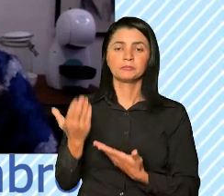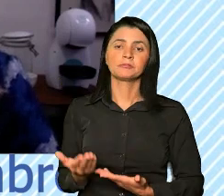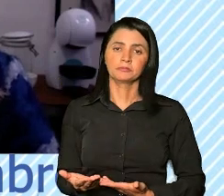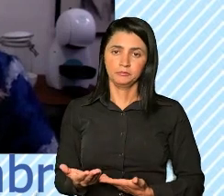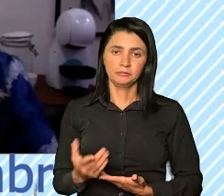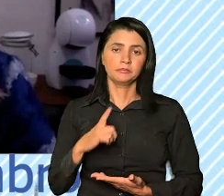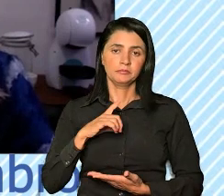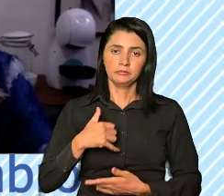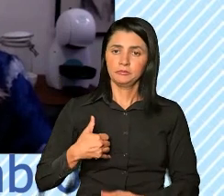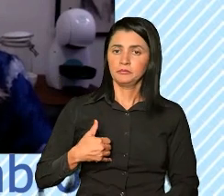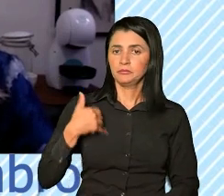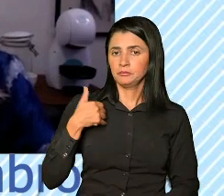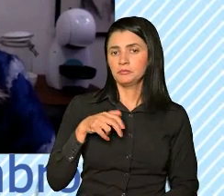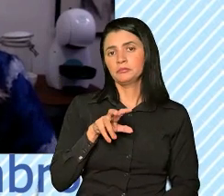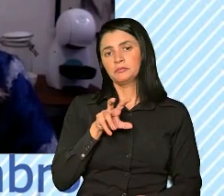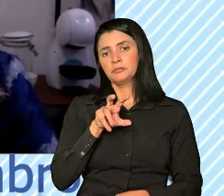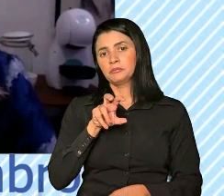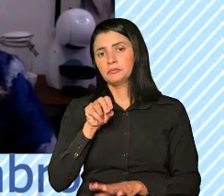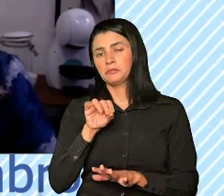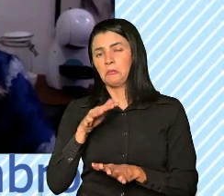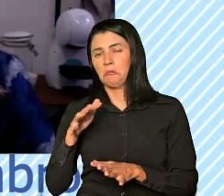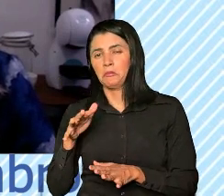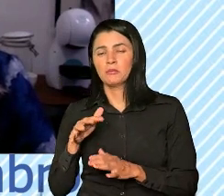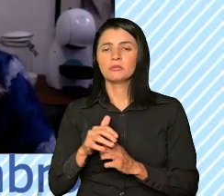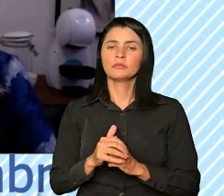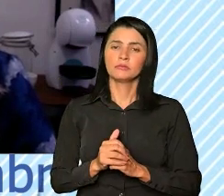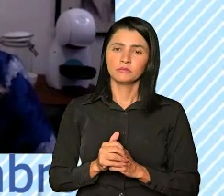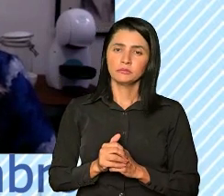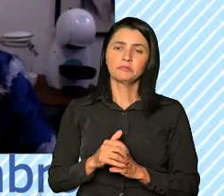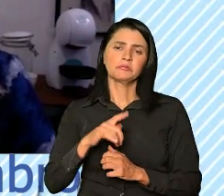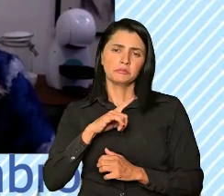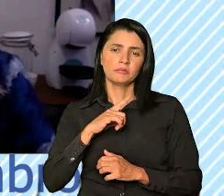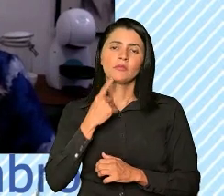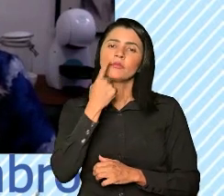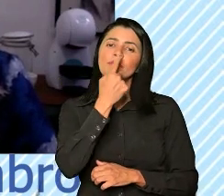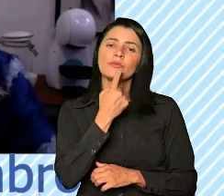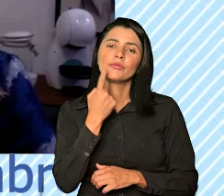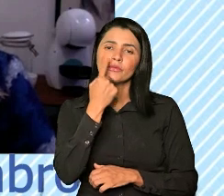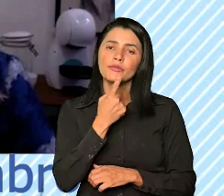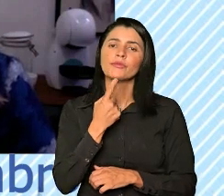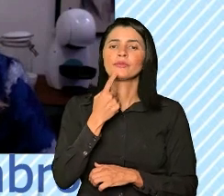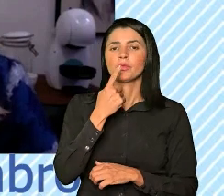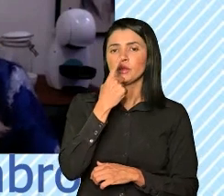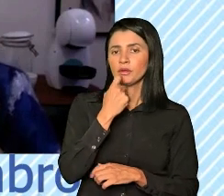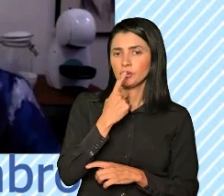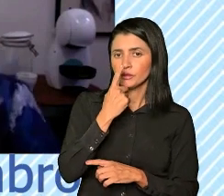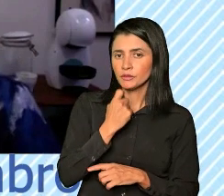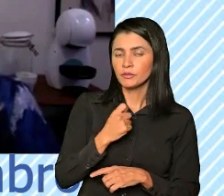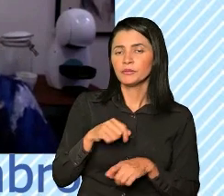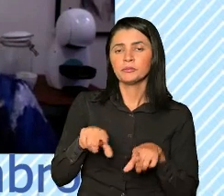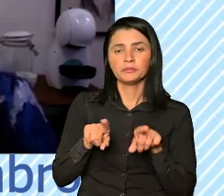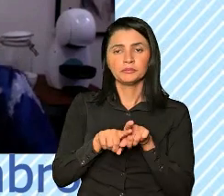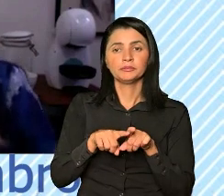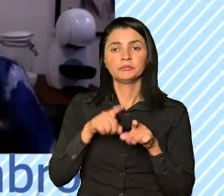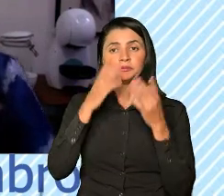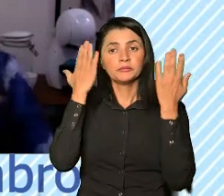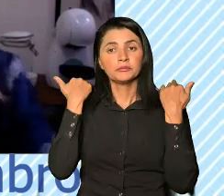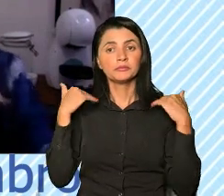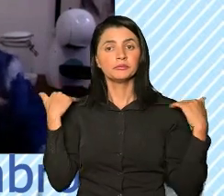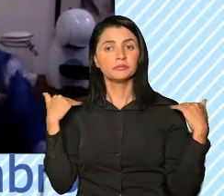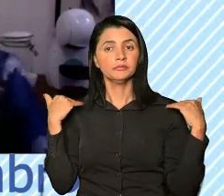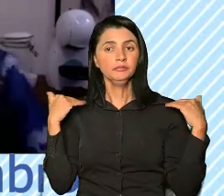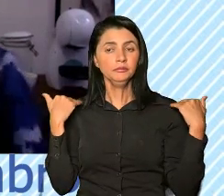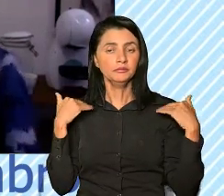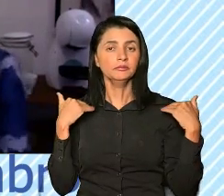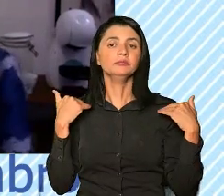de 50 e poucos anos, estou com batom vermelho, tenho cabelo nos ombros,